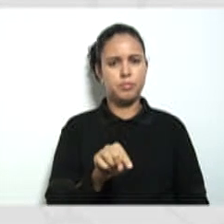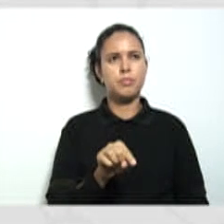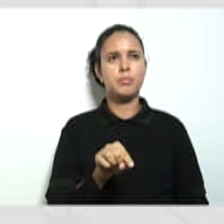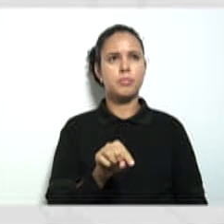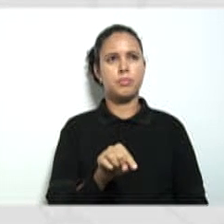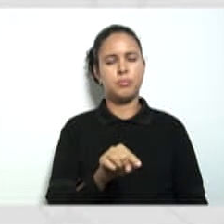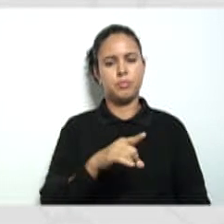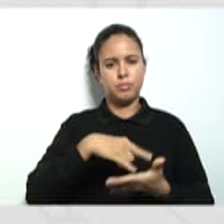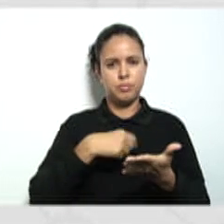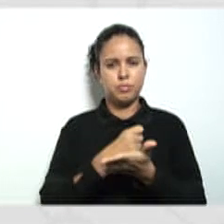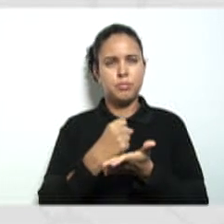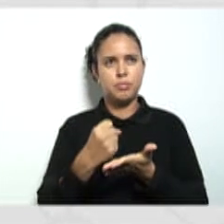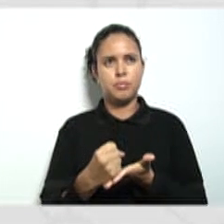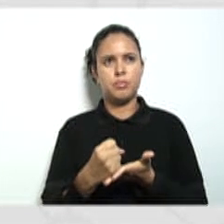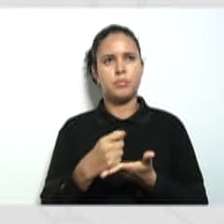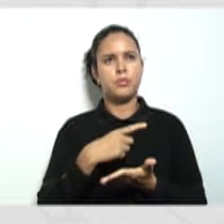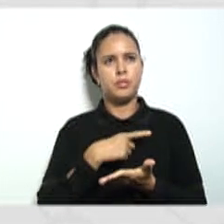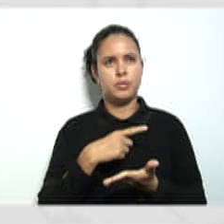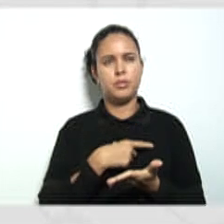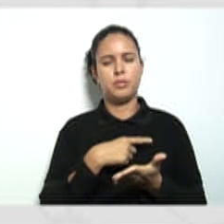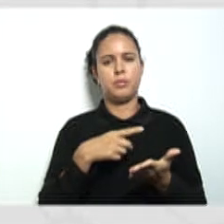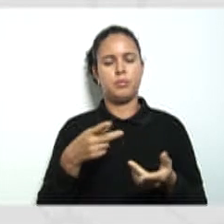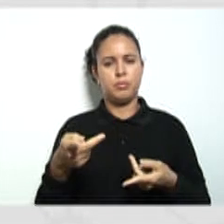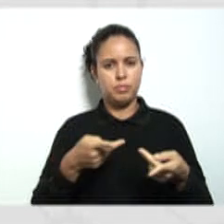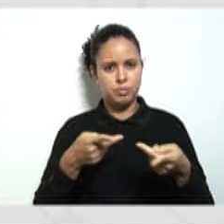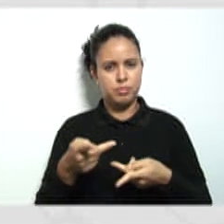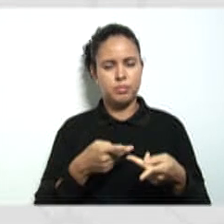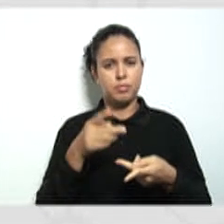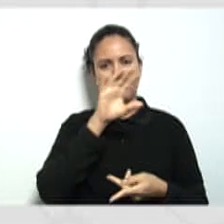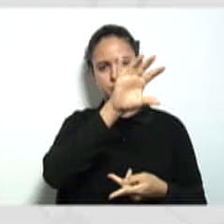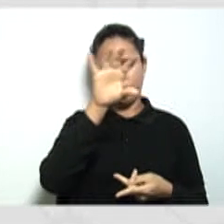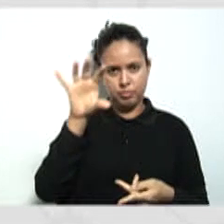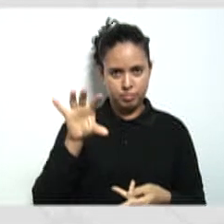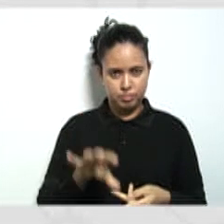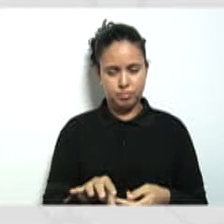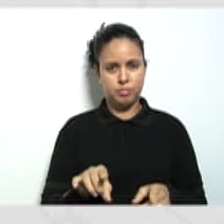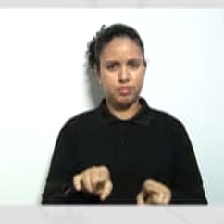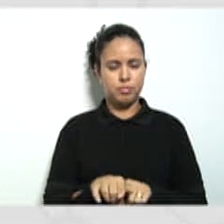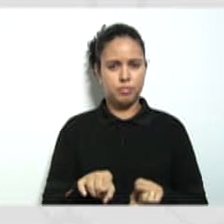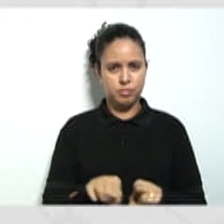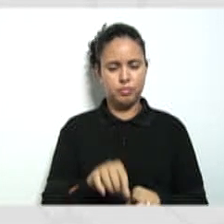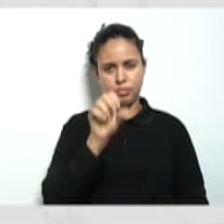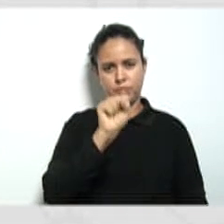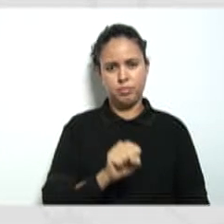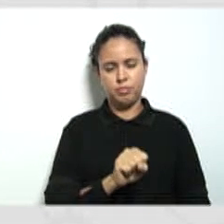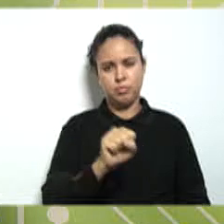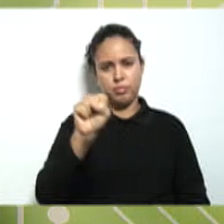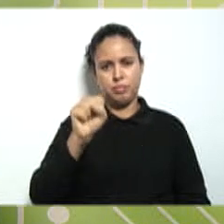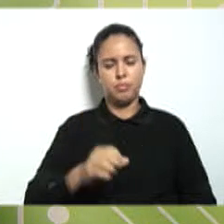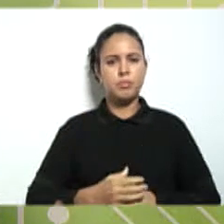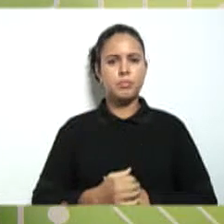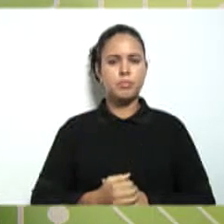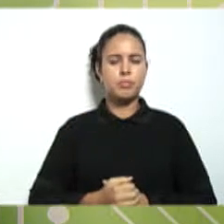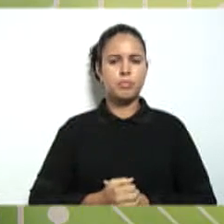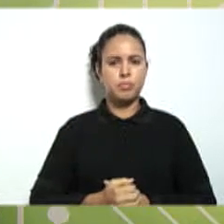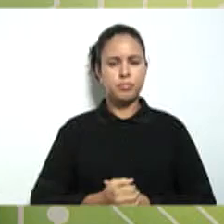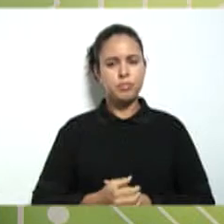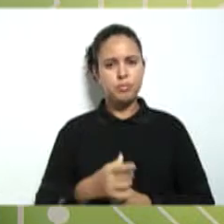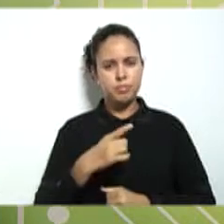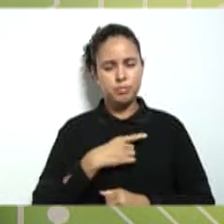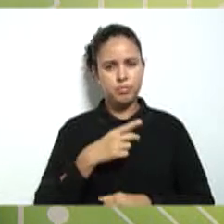encontram projetos em diversas regiões do Brasil, principalmente na região Sul e Sudeste. Nós